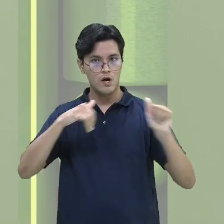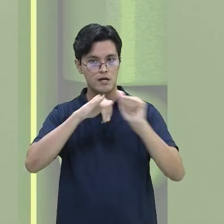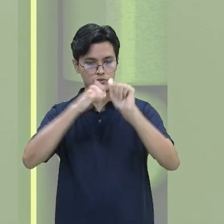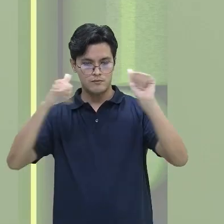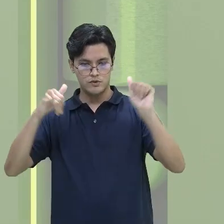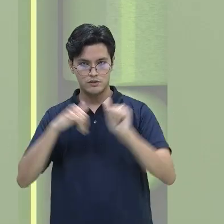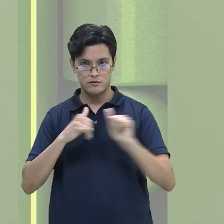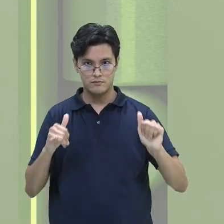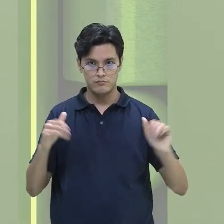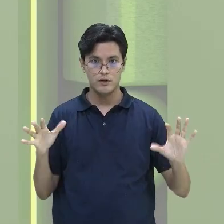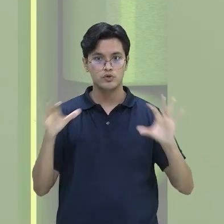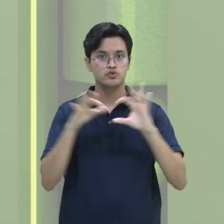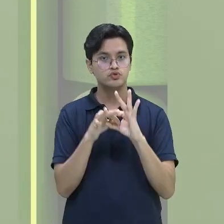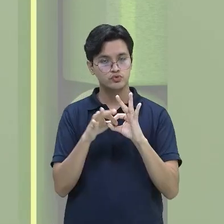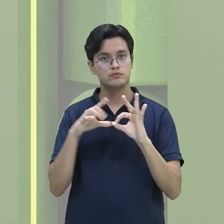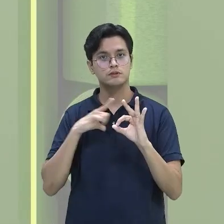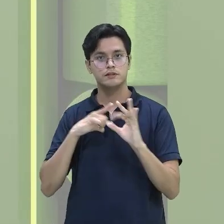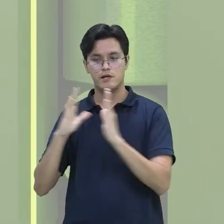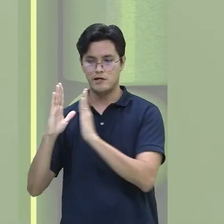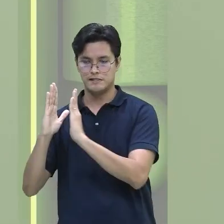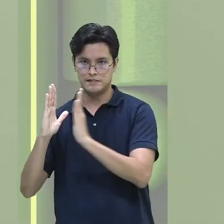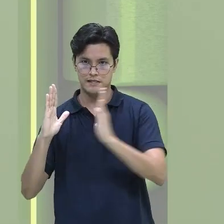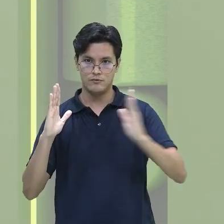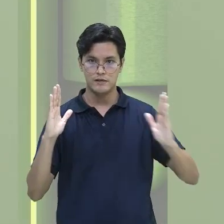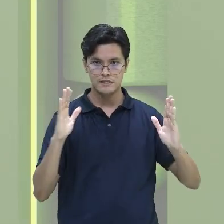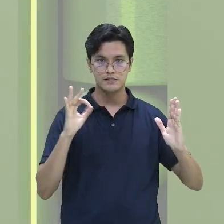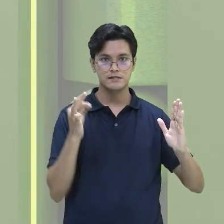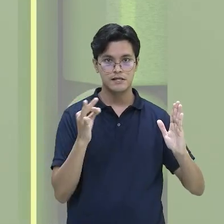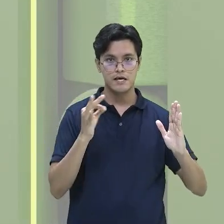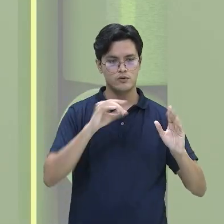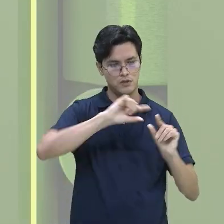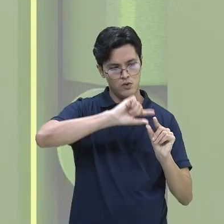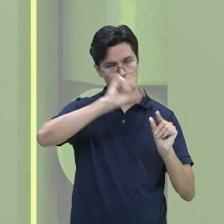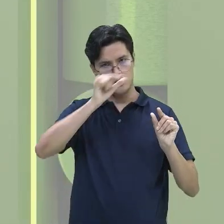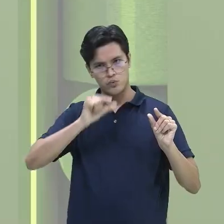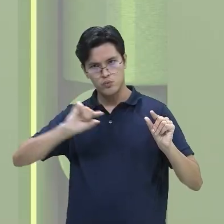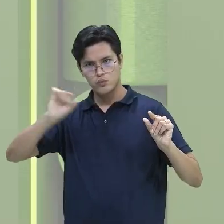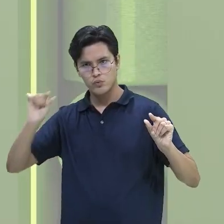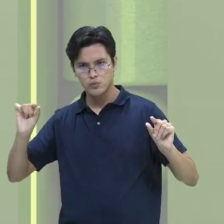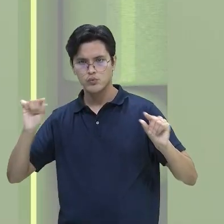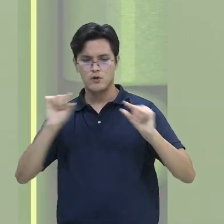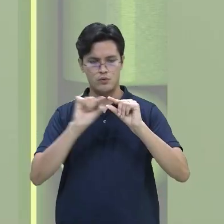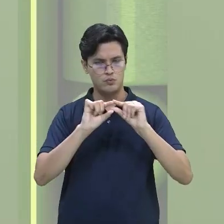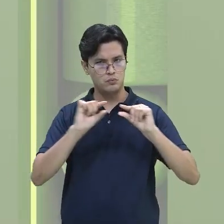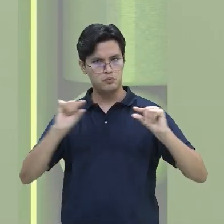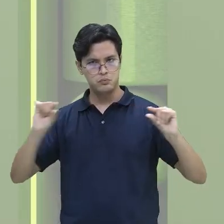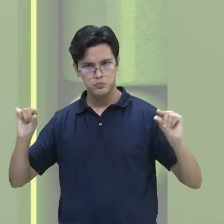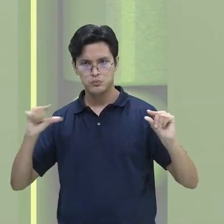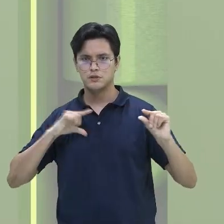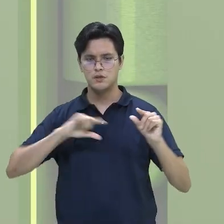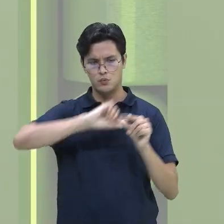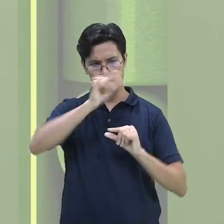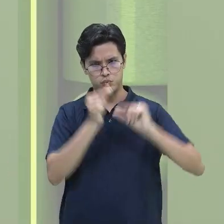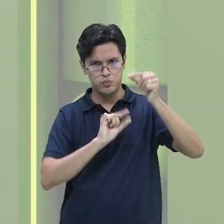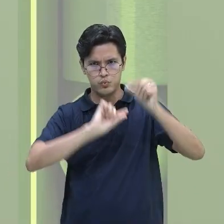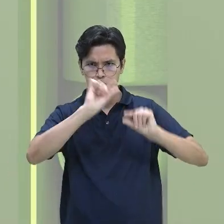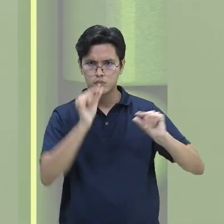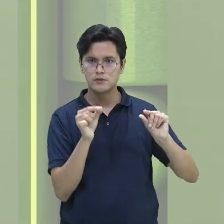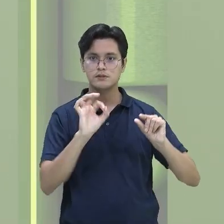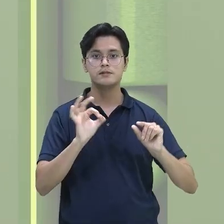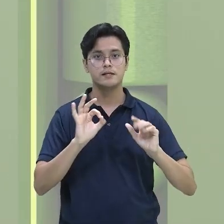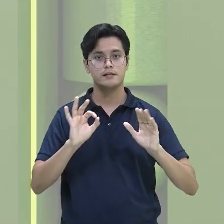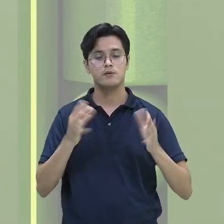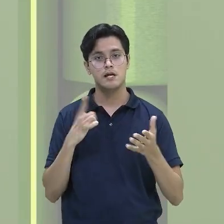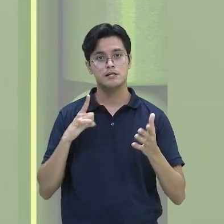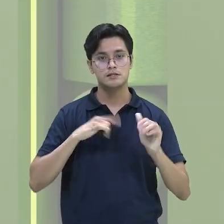E essas sequências, por serem vários aminoácidos, né, nós temos os aminoácidos essenciais e não essenciais, eles se juntam numa